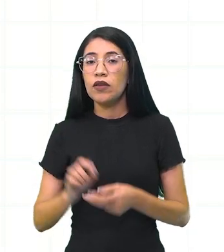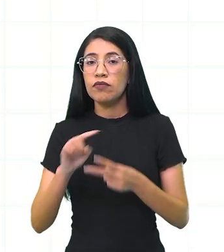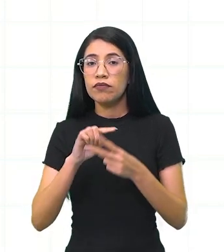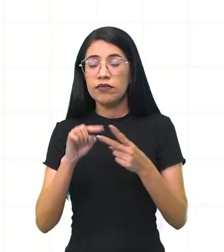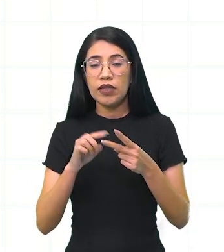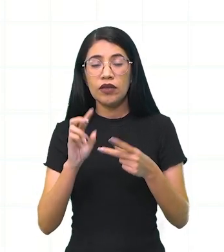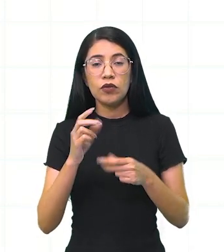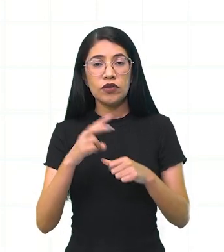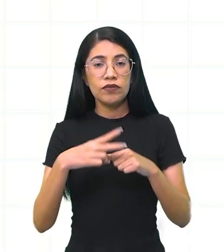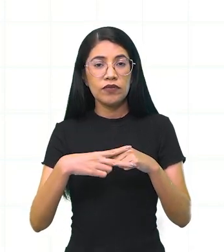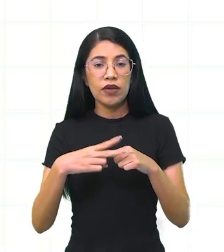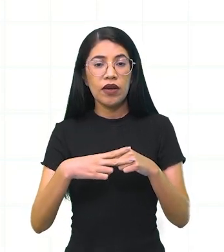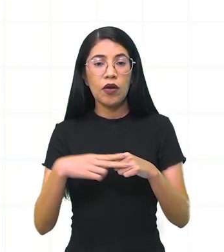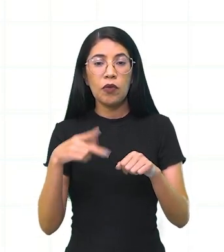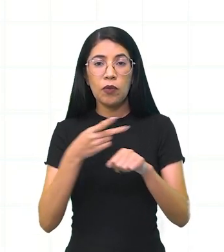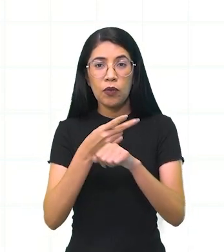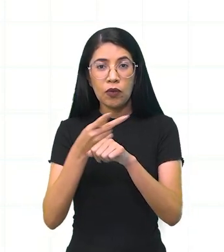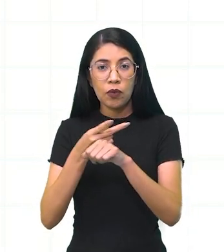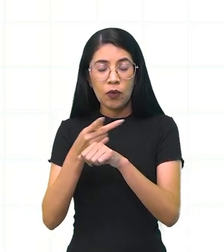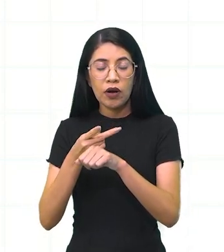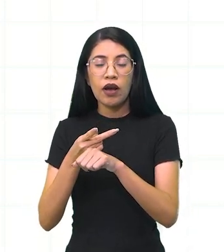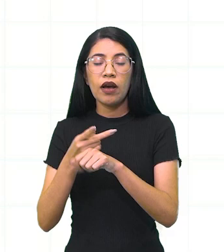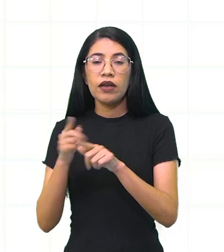verbos, Procura e fica.